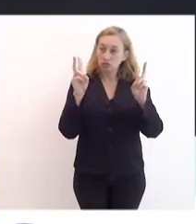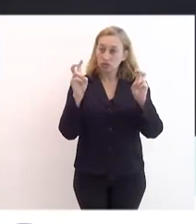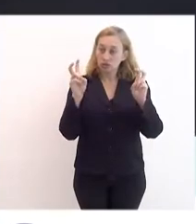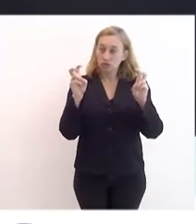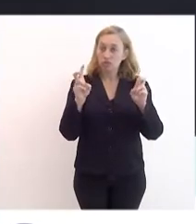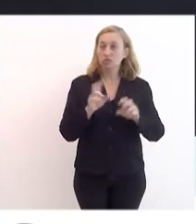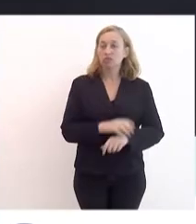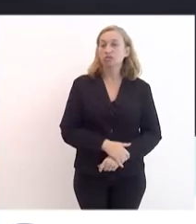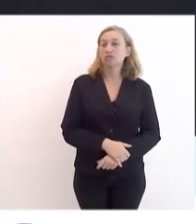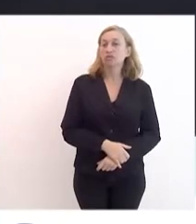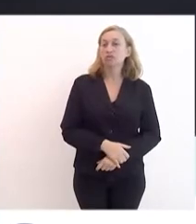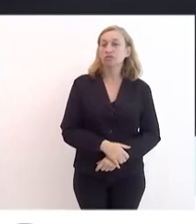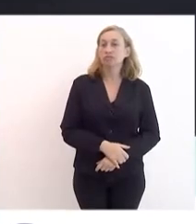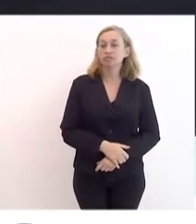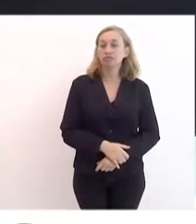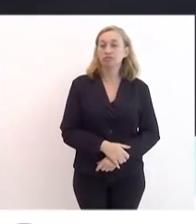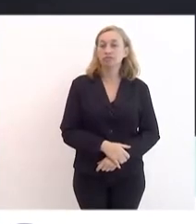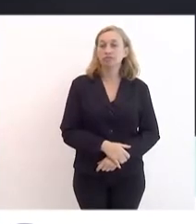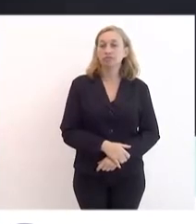tema. Beleza.